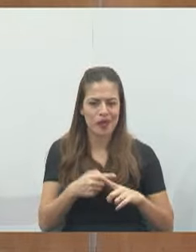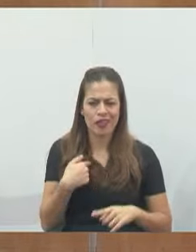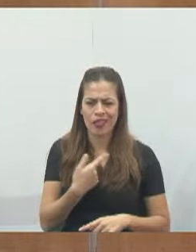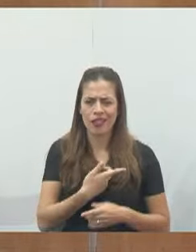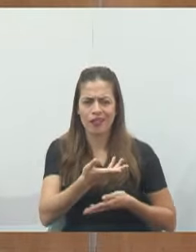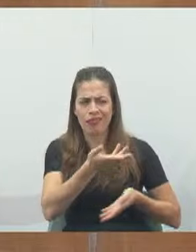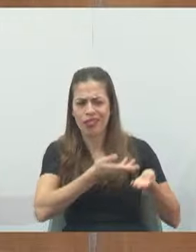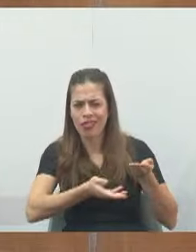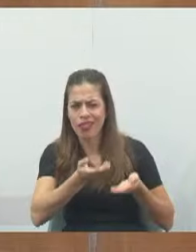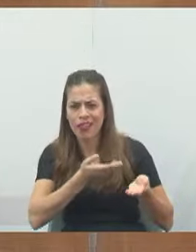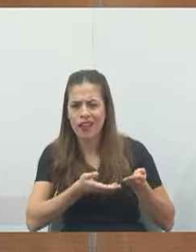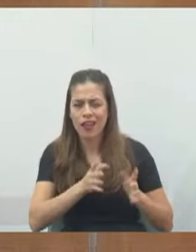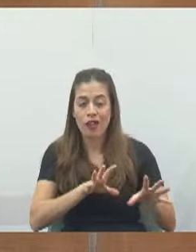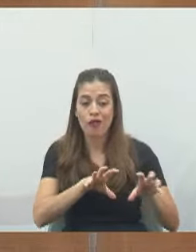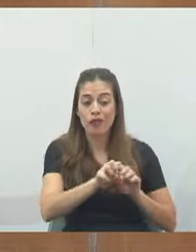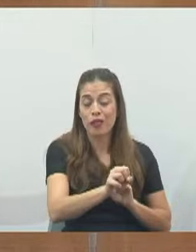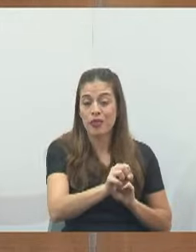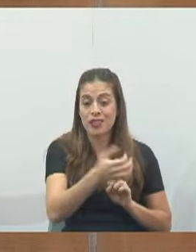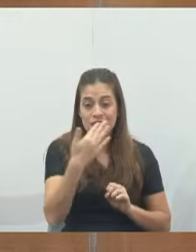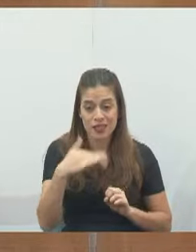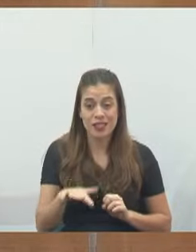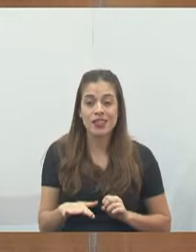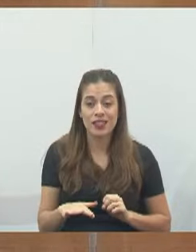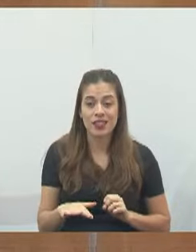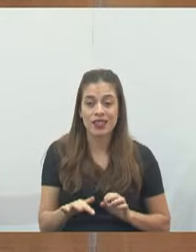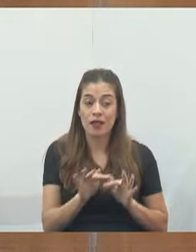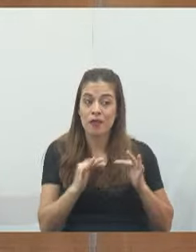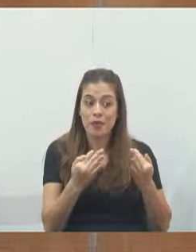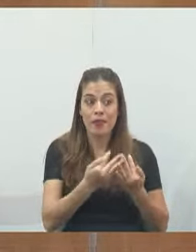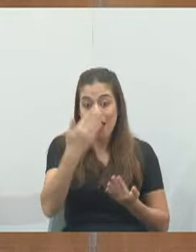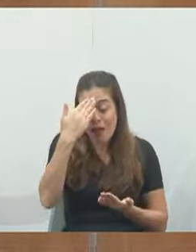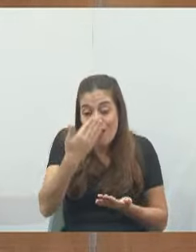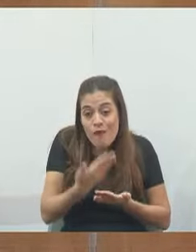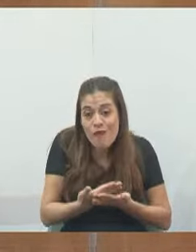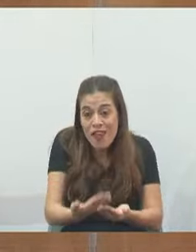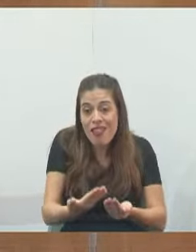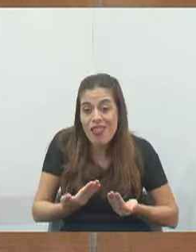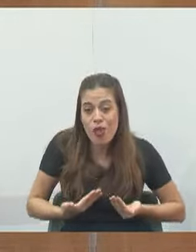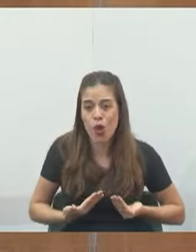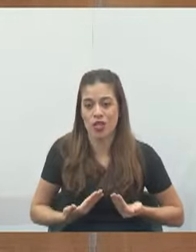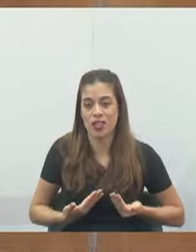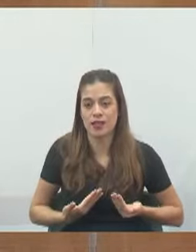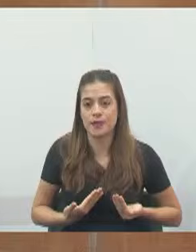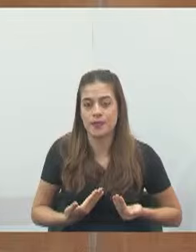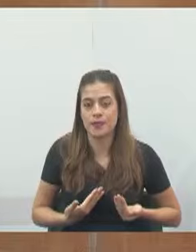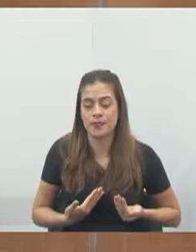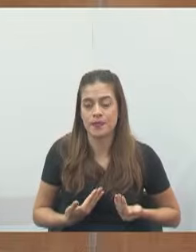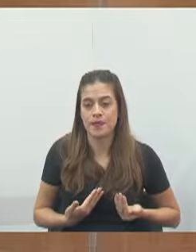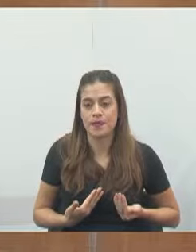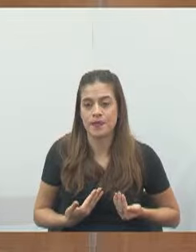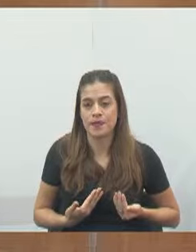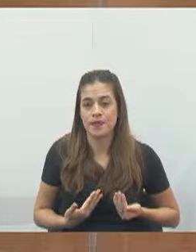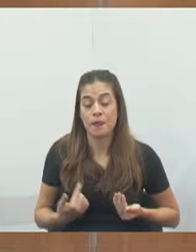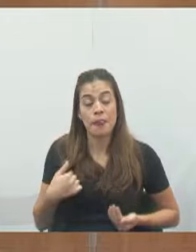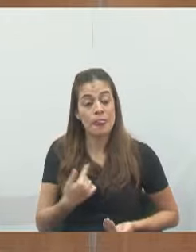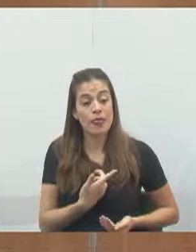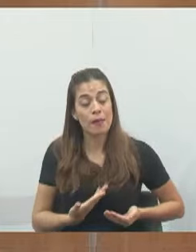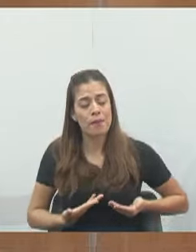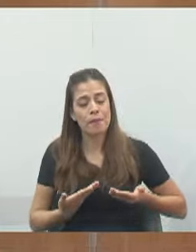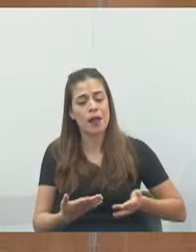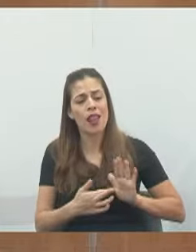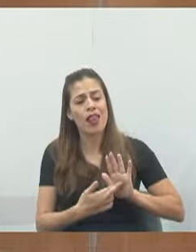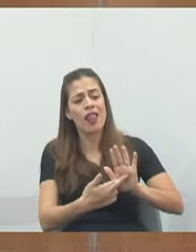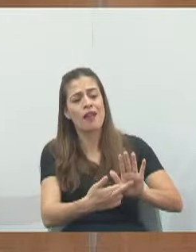lida com a formação das crianças, as famílias confiam isso a nós, e nós estamos ali